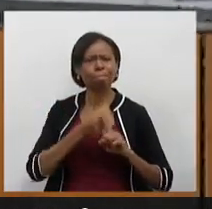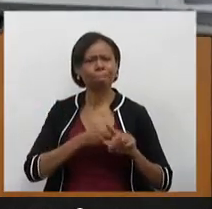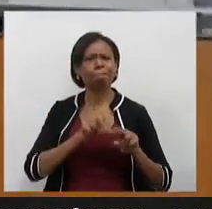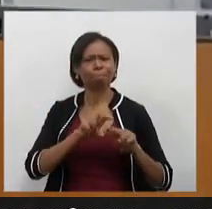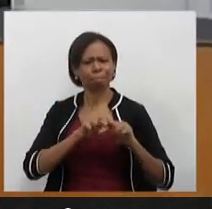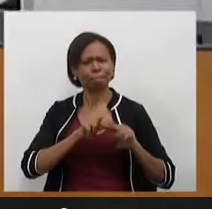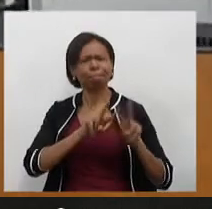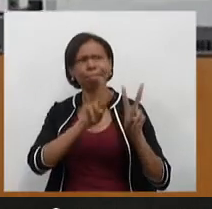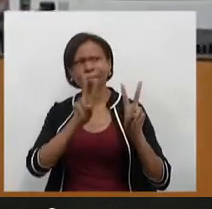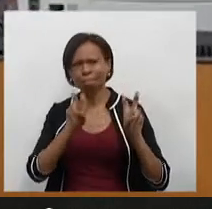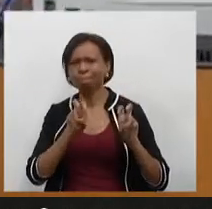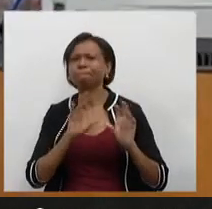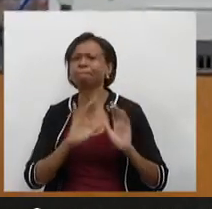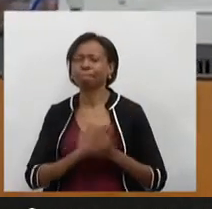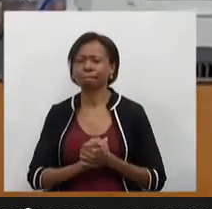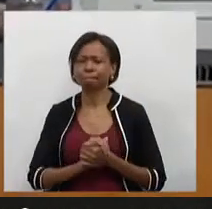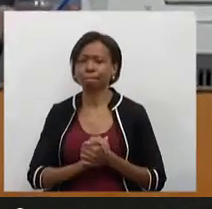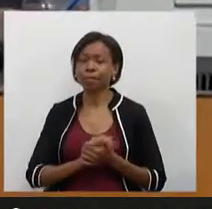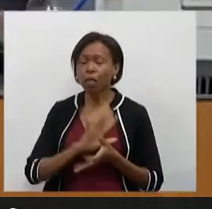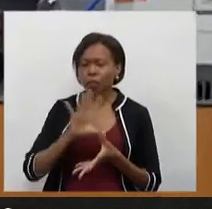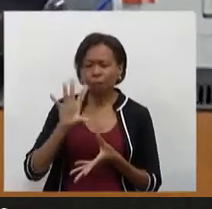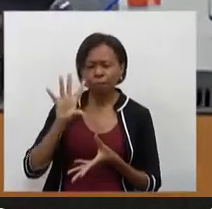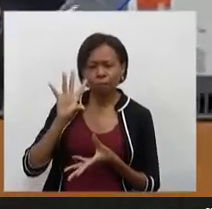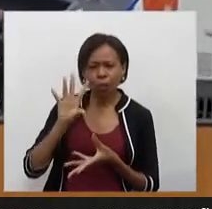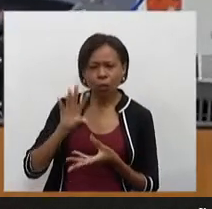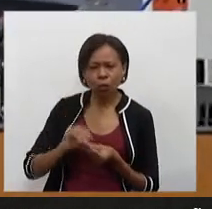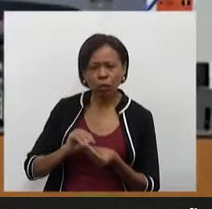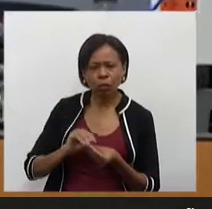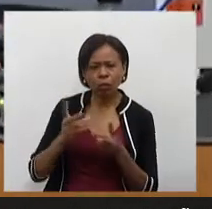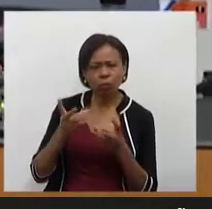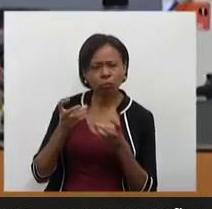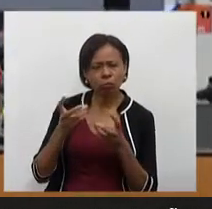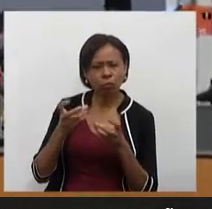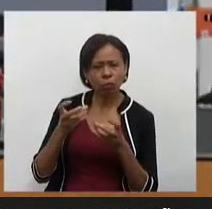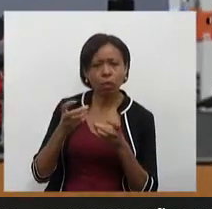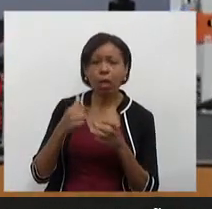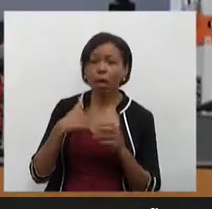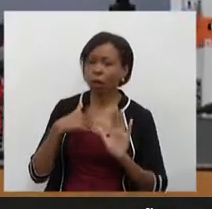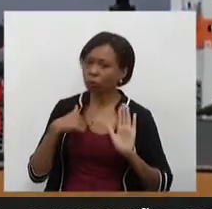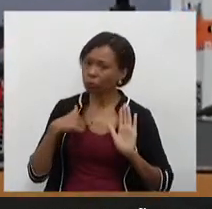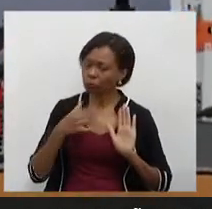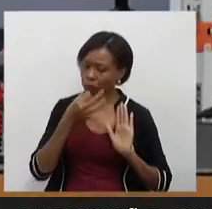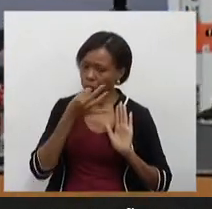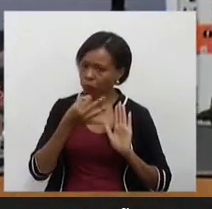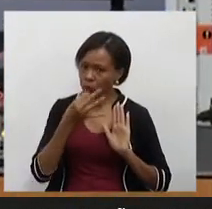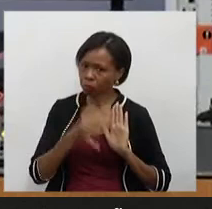no final de tudo isso que a gente escutou, eu tenho algumas ponderações.